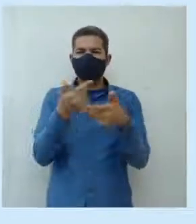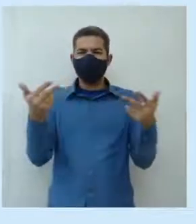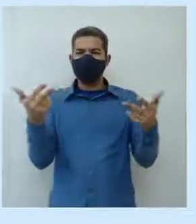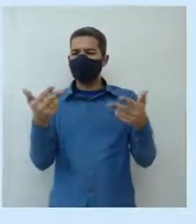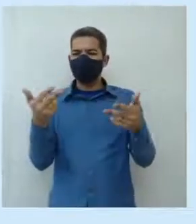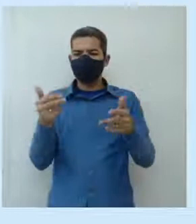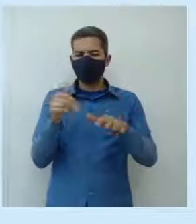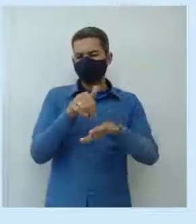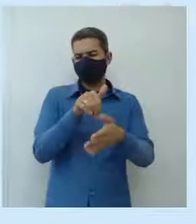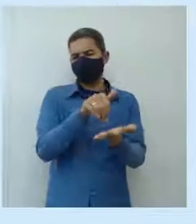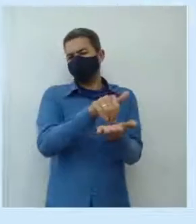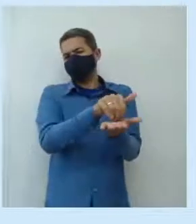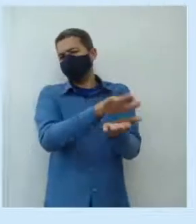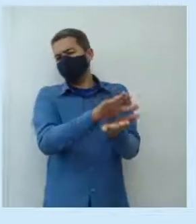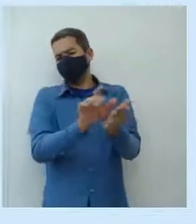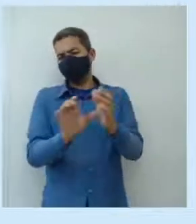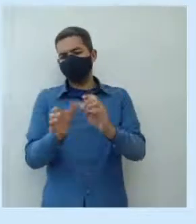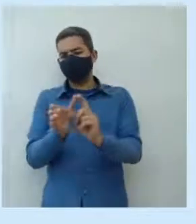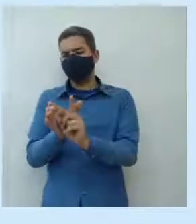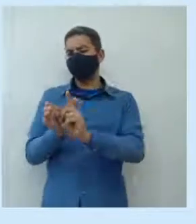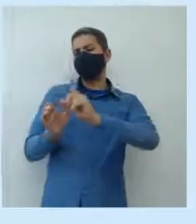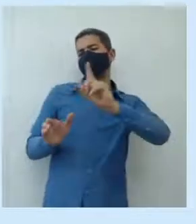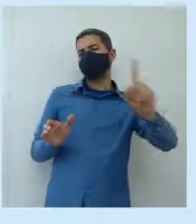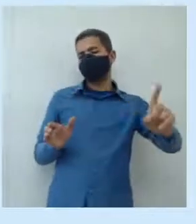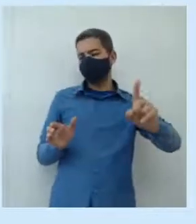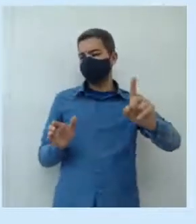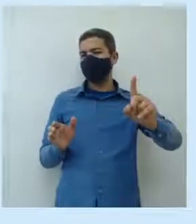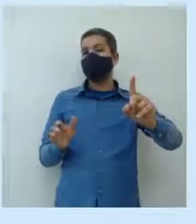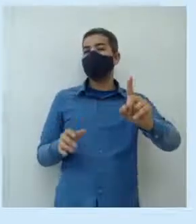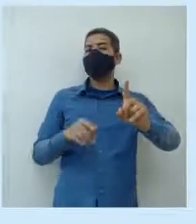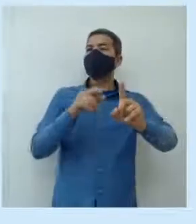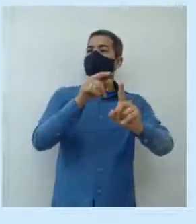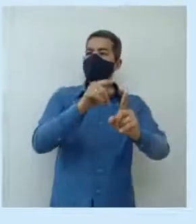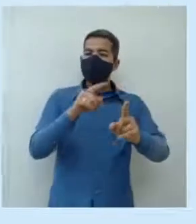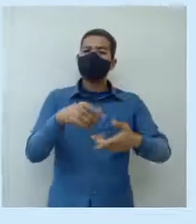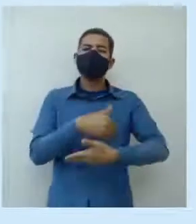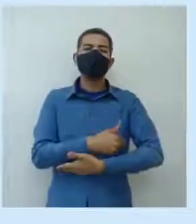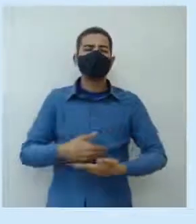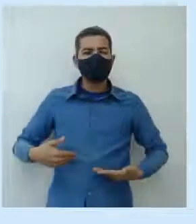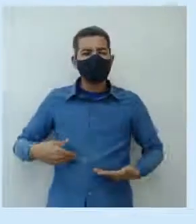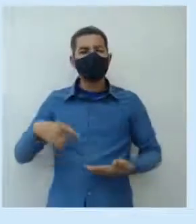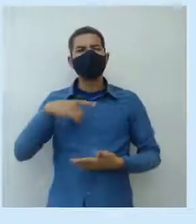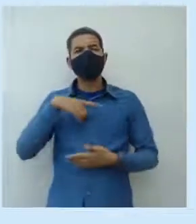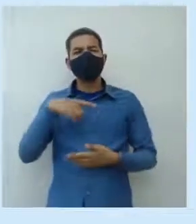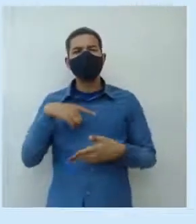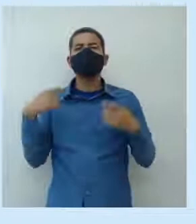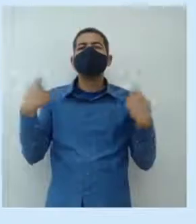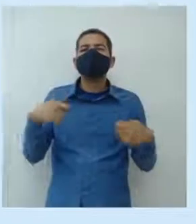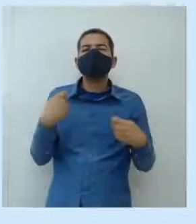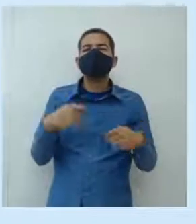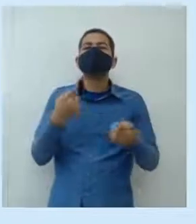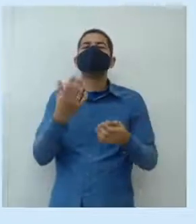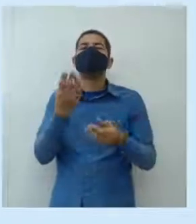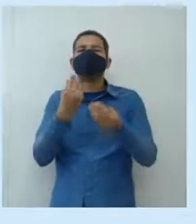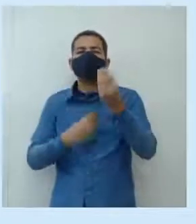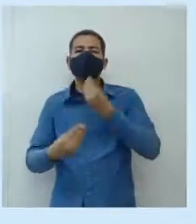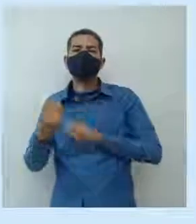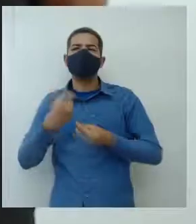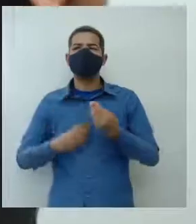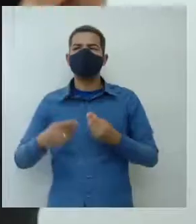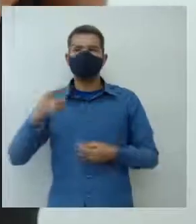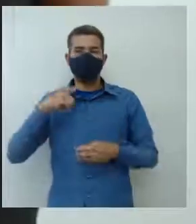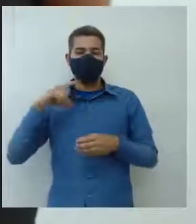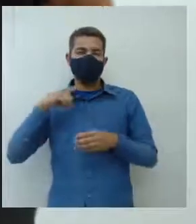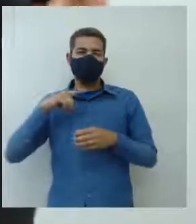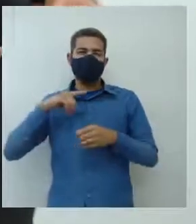cultivo e, consequentemente, do alimento que o salvará da miséria. Então a gente vai perceber que a ONU traz essa citação, e nessa